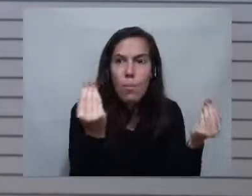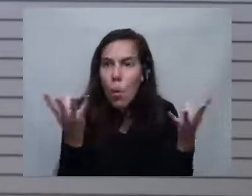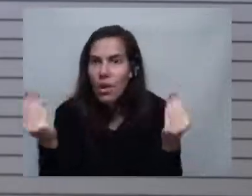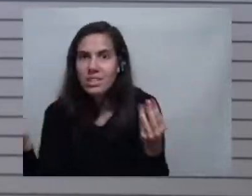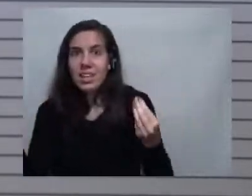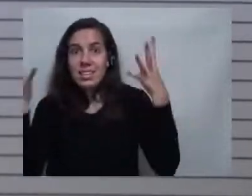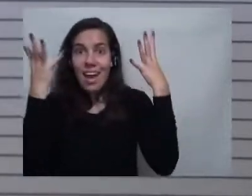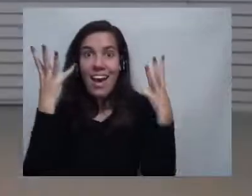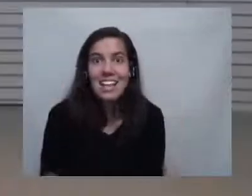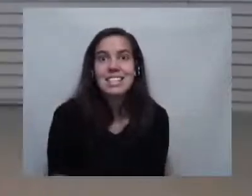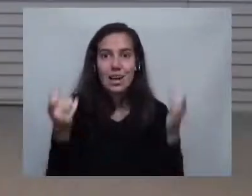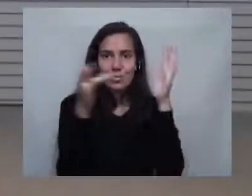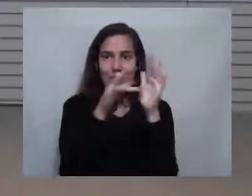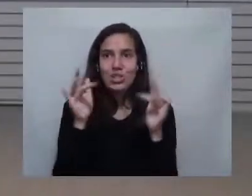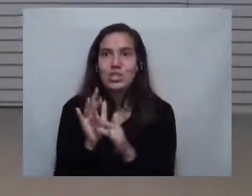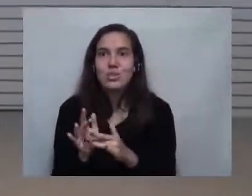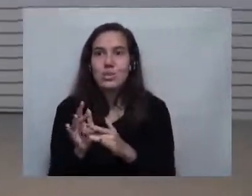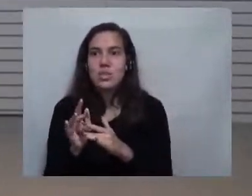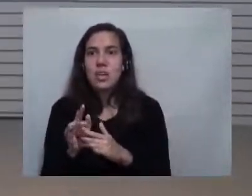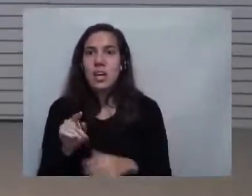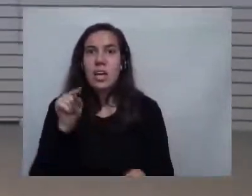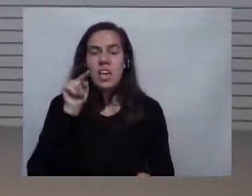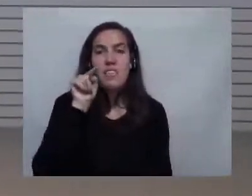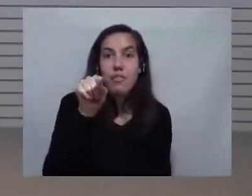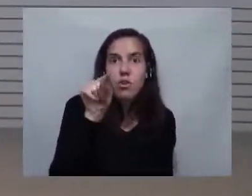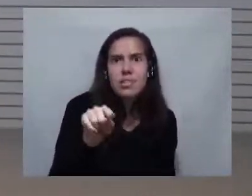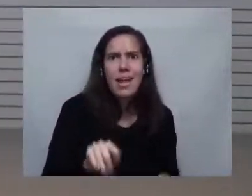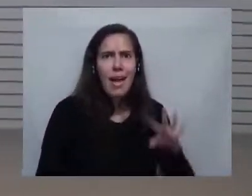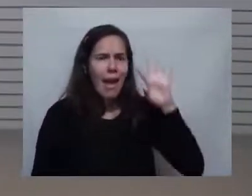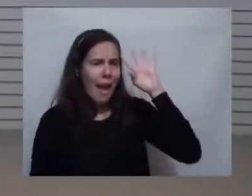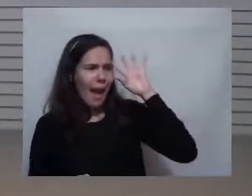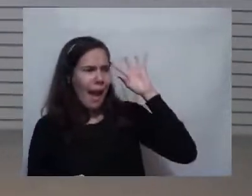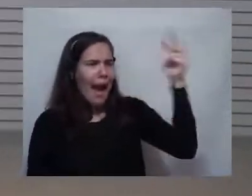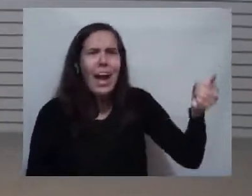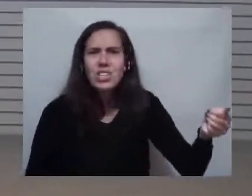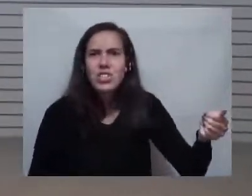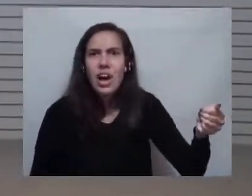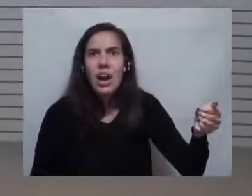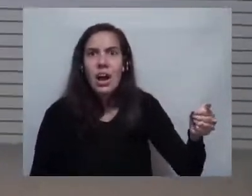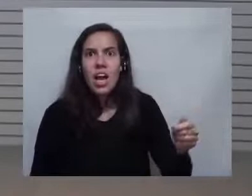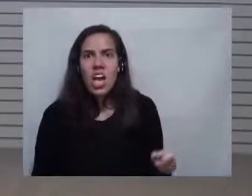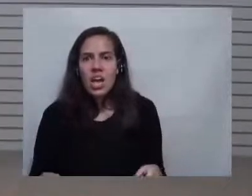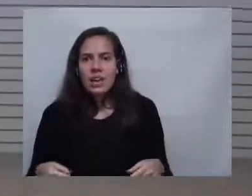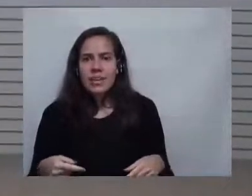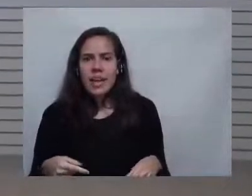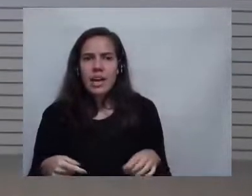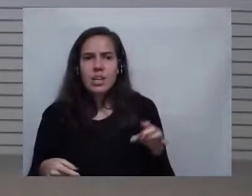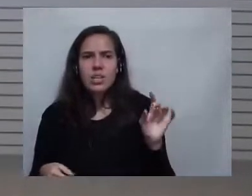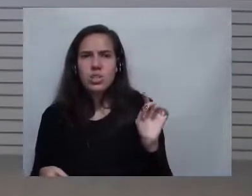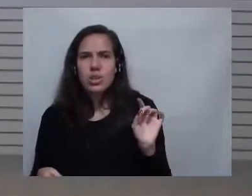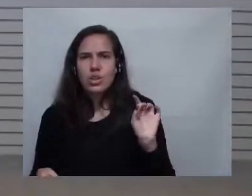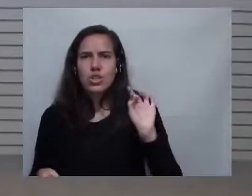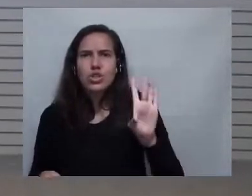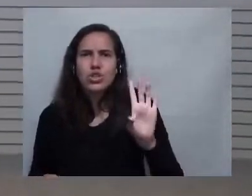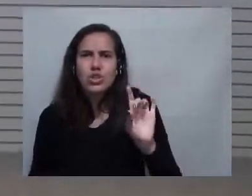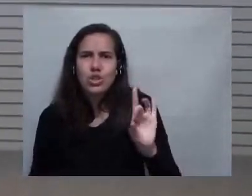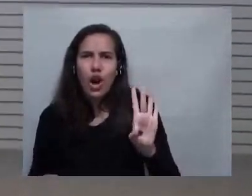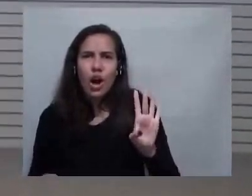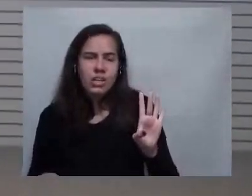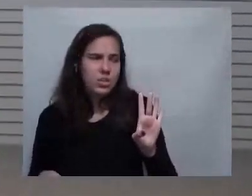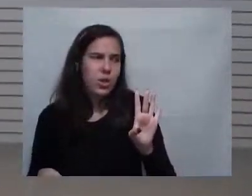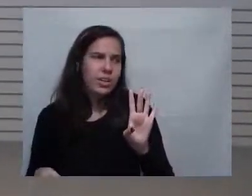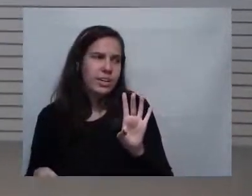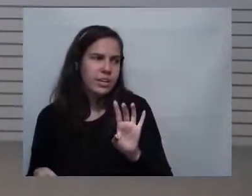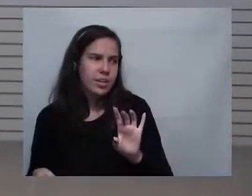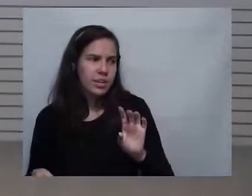até você e você ainda pode continuar achando que é narrativa O que é discurso